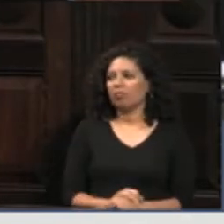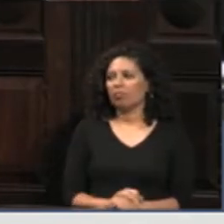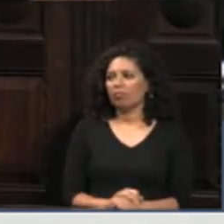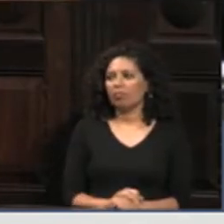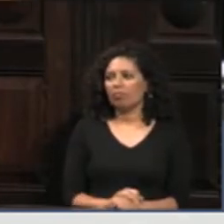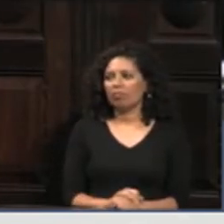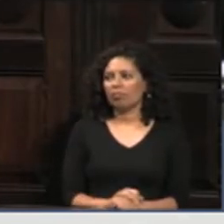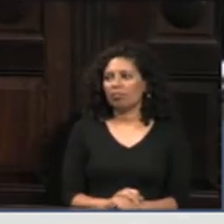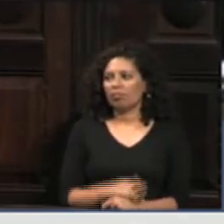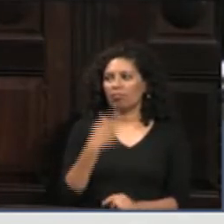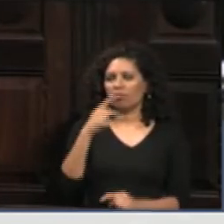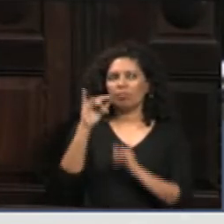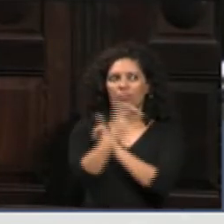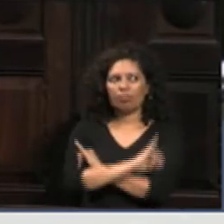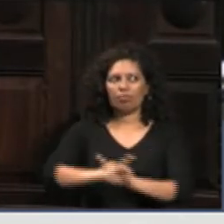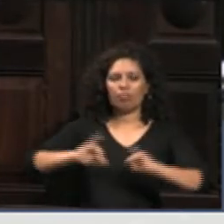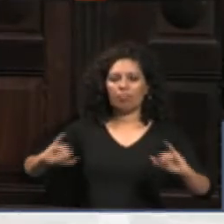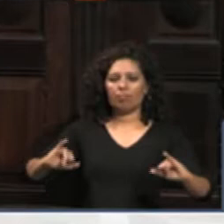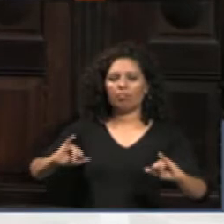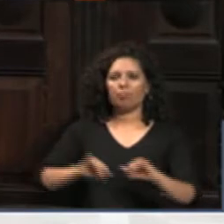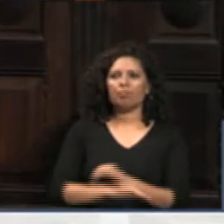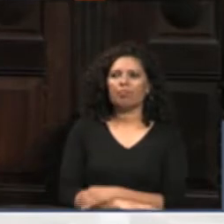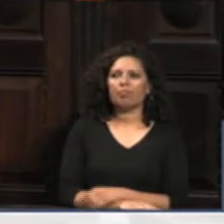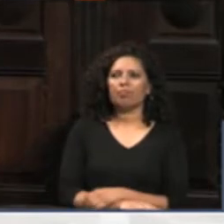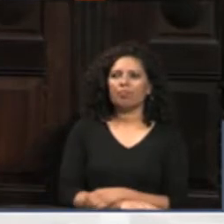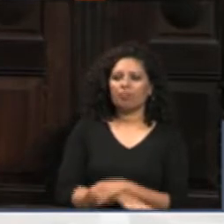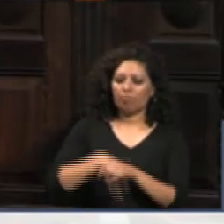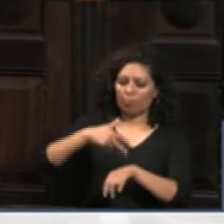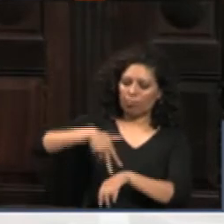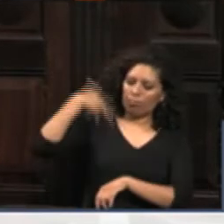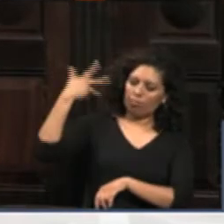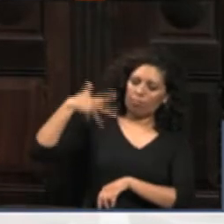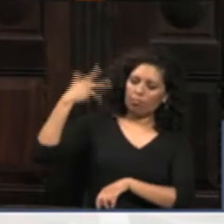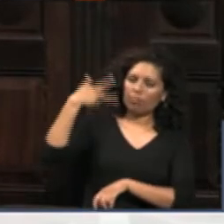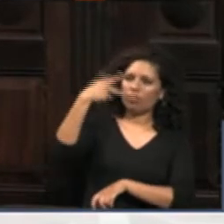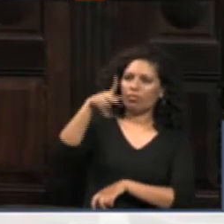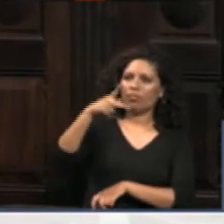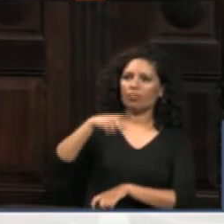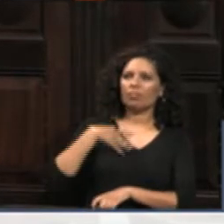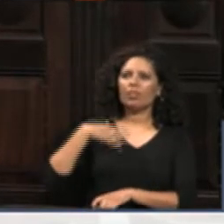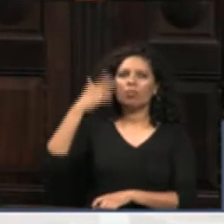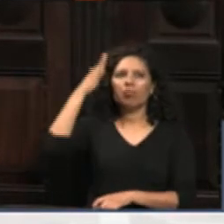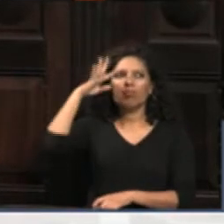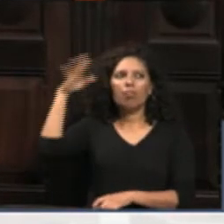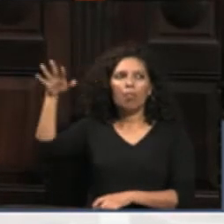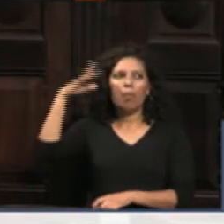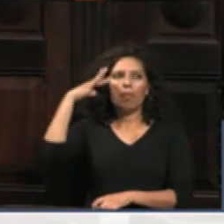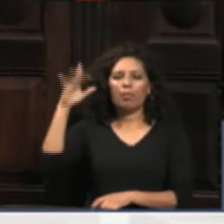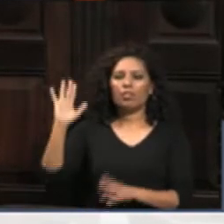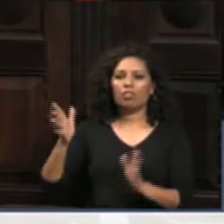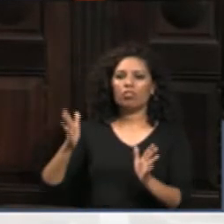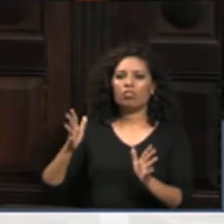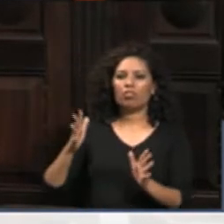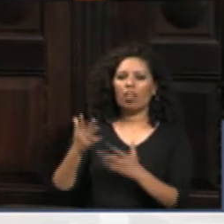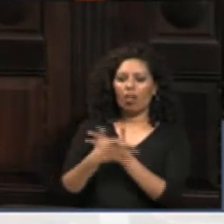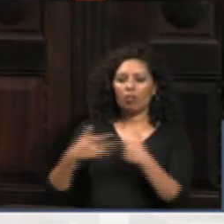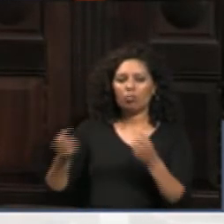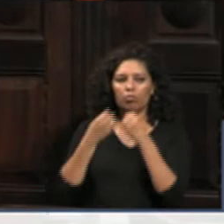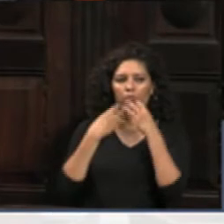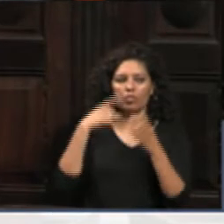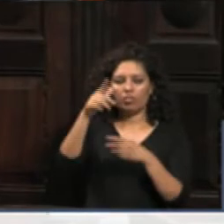o pronunciamento de Vossa Excelência, já imaginando que em qualquer futura